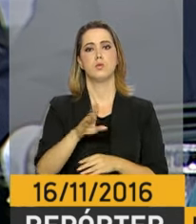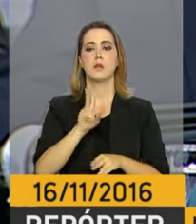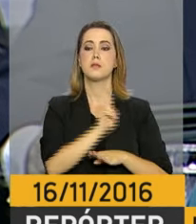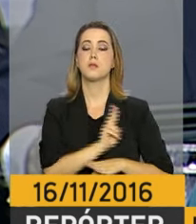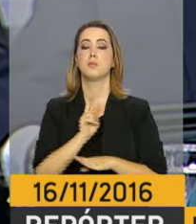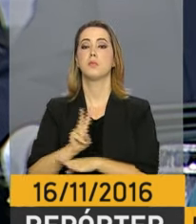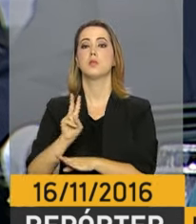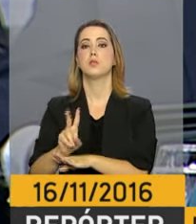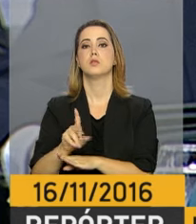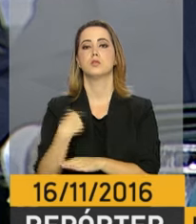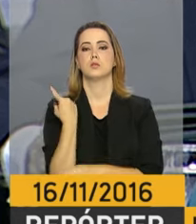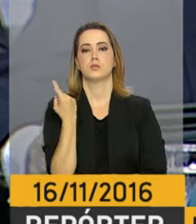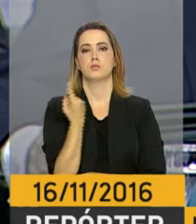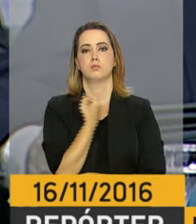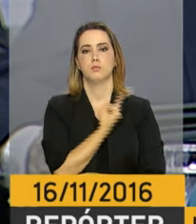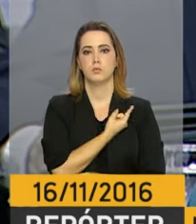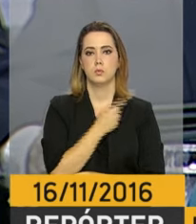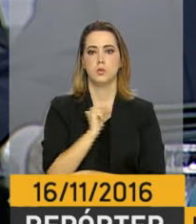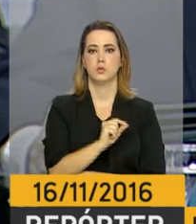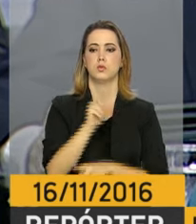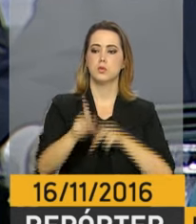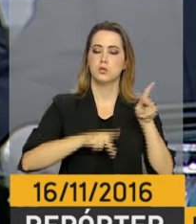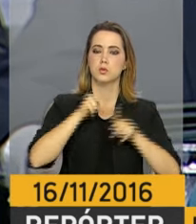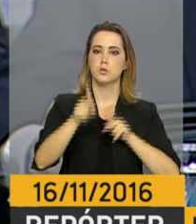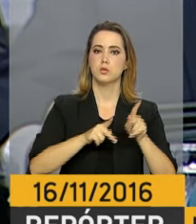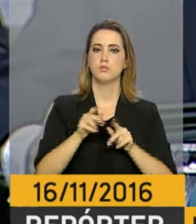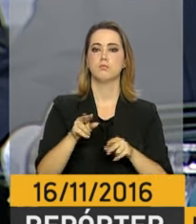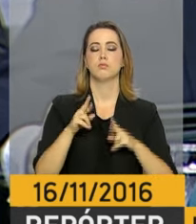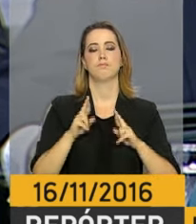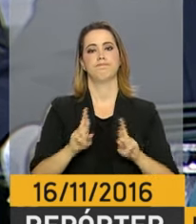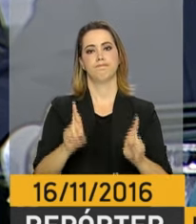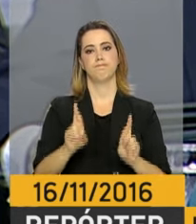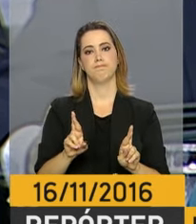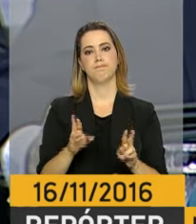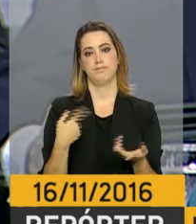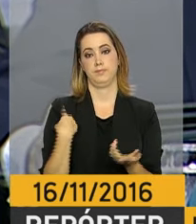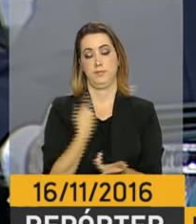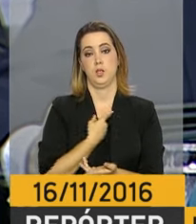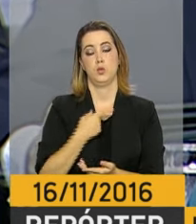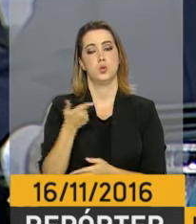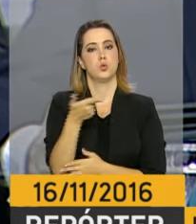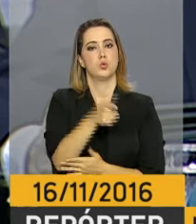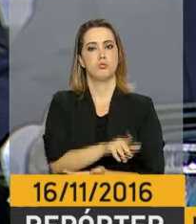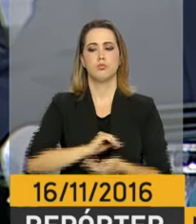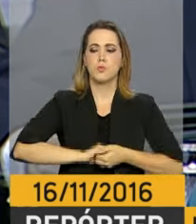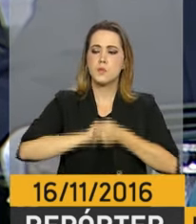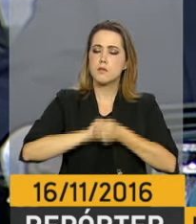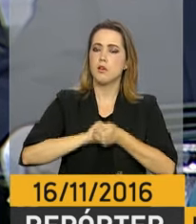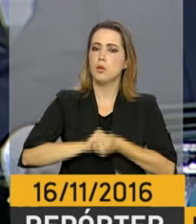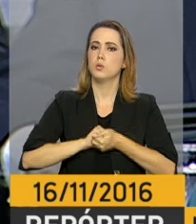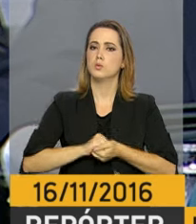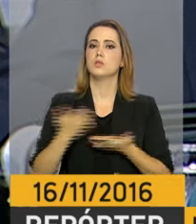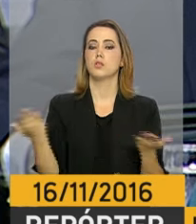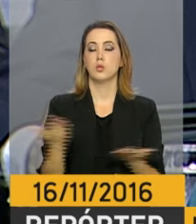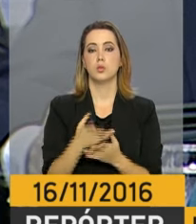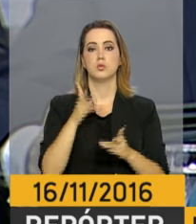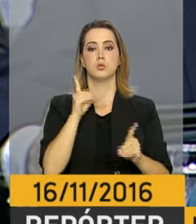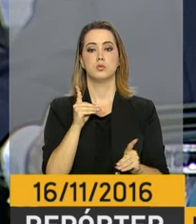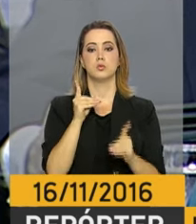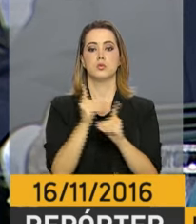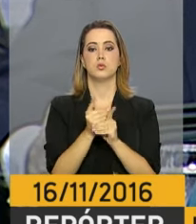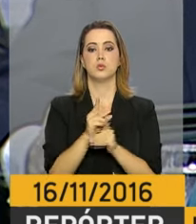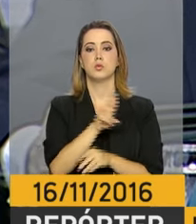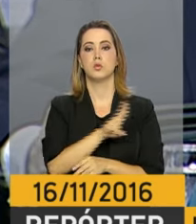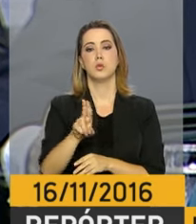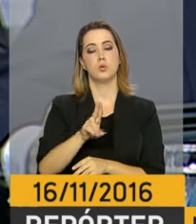proteção que todos os nossos povos esam por isso mais vez eu quero saudá-los por esse encontro e